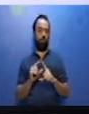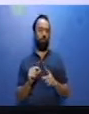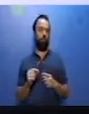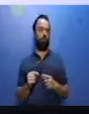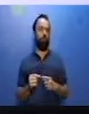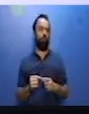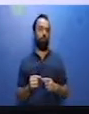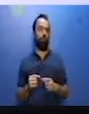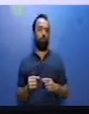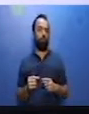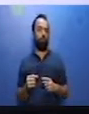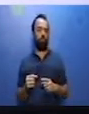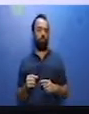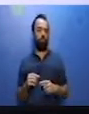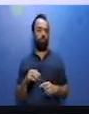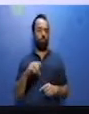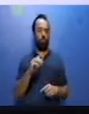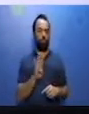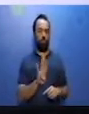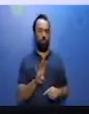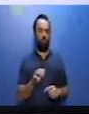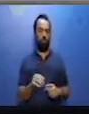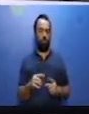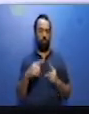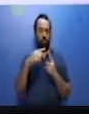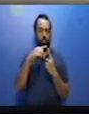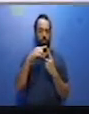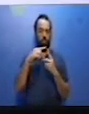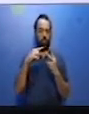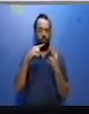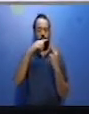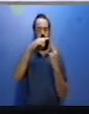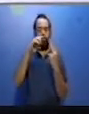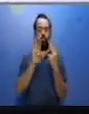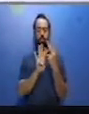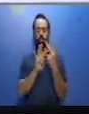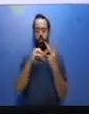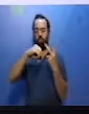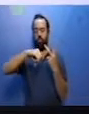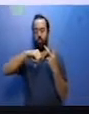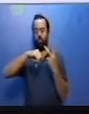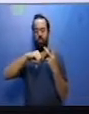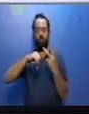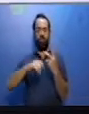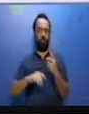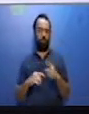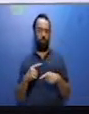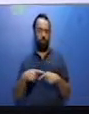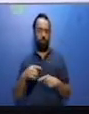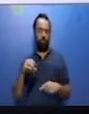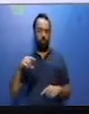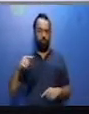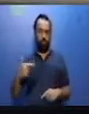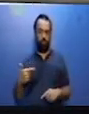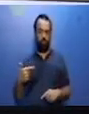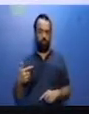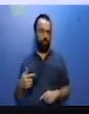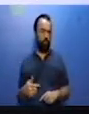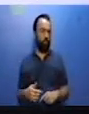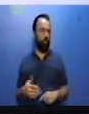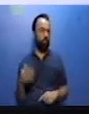7 porque sete vezes sete 49 e agora vamos substituir tudo que eu